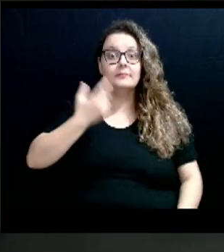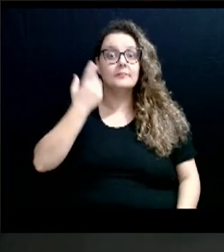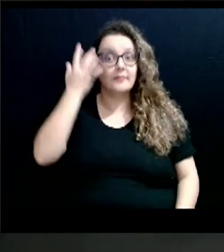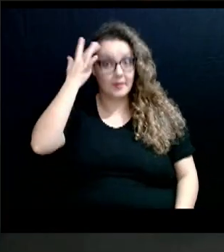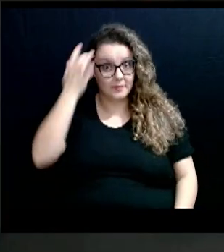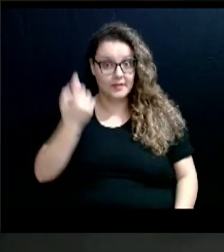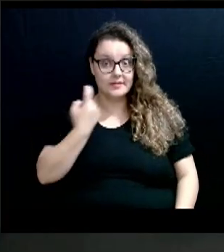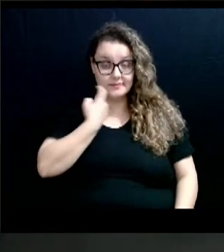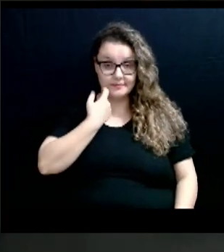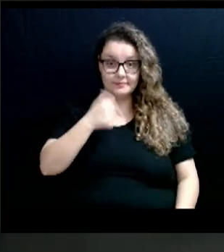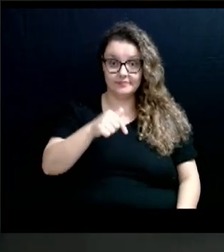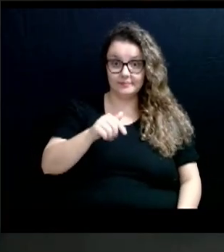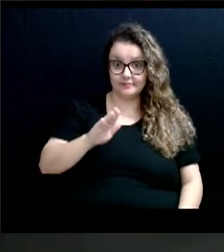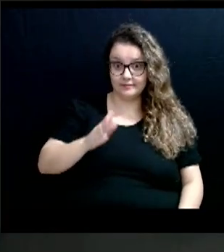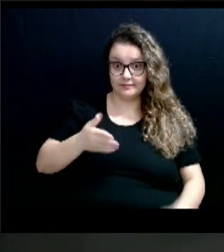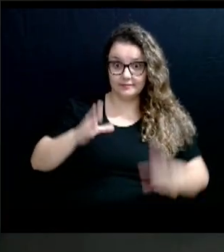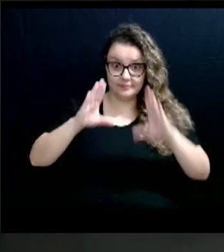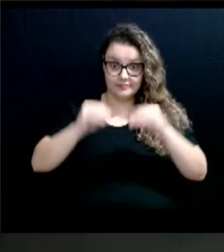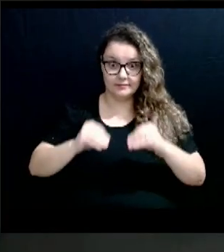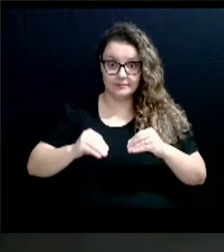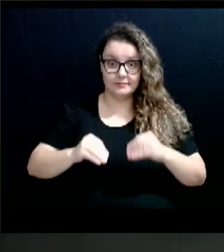da noite, na praça de alimentação,